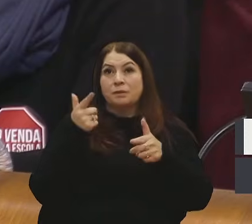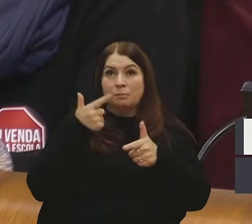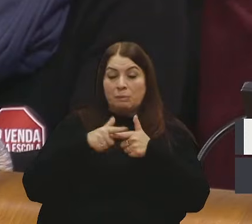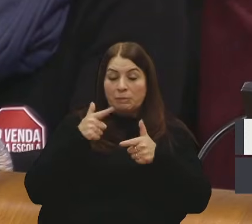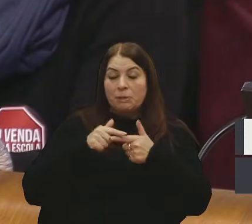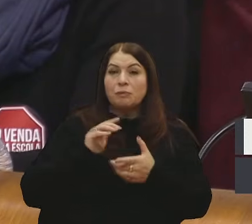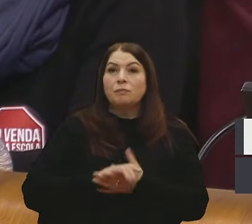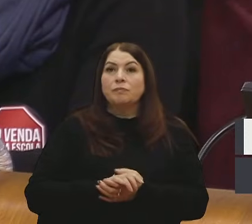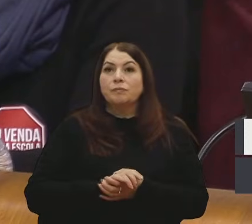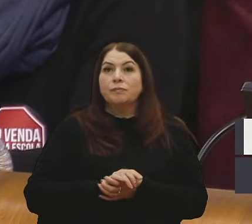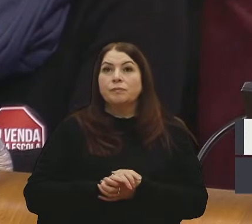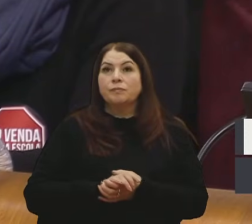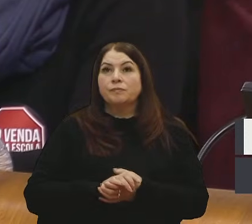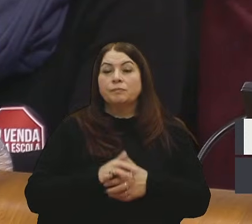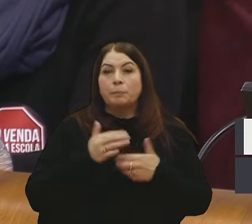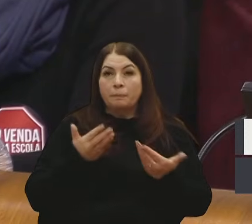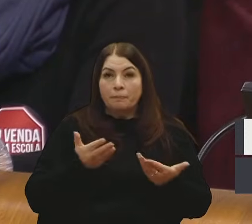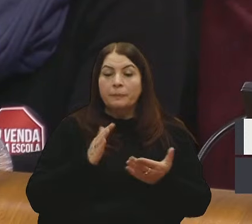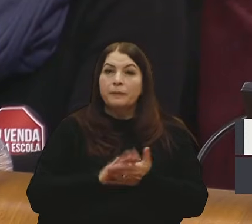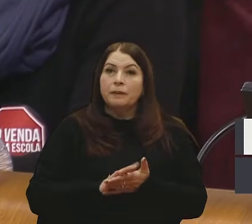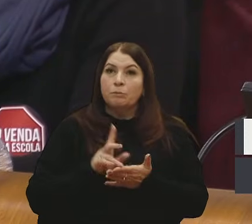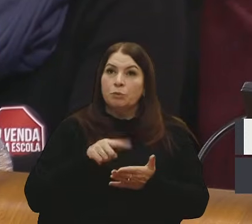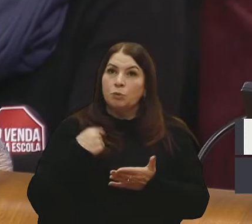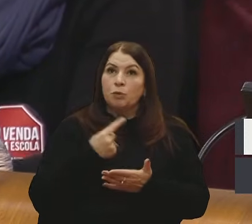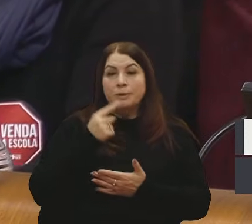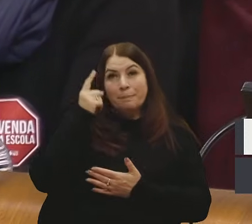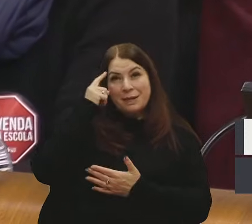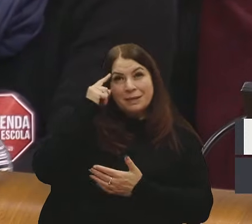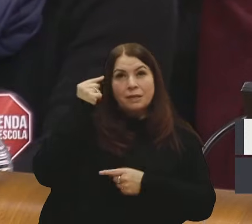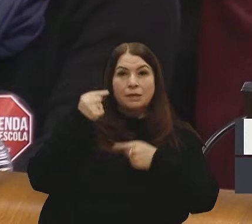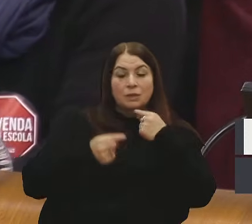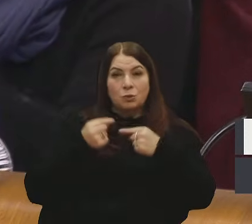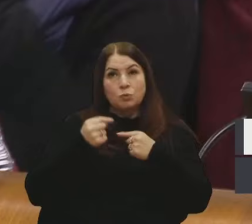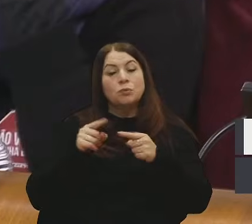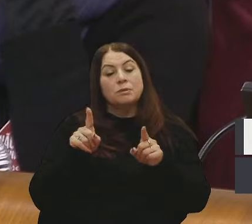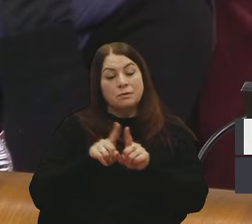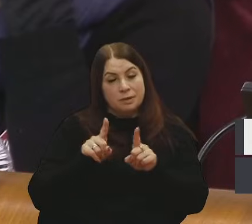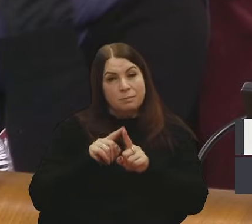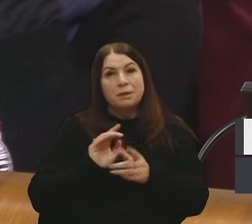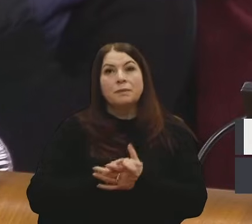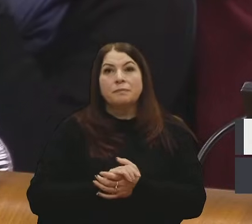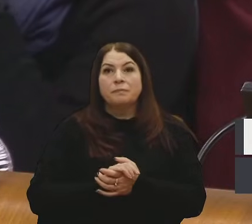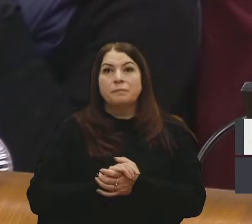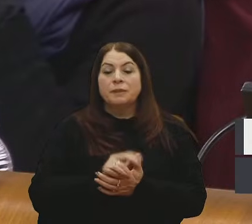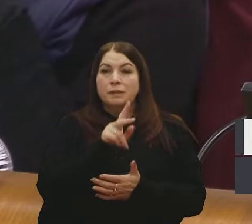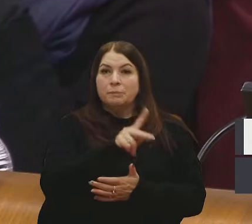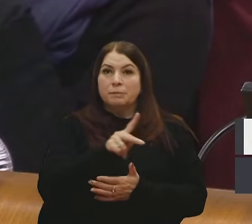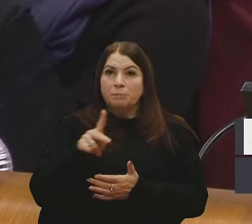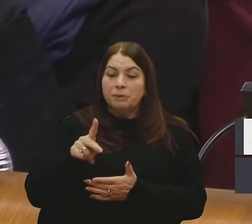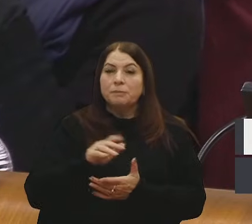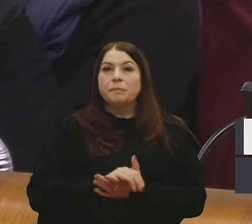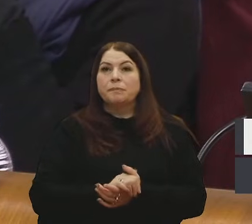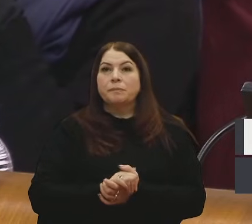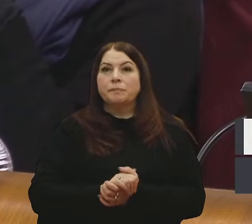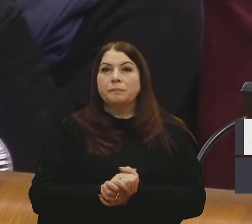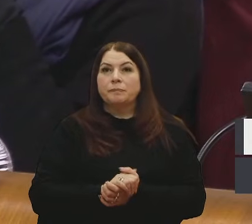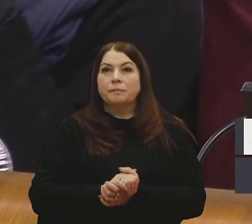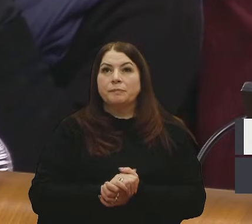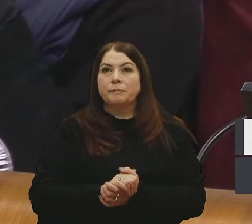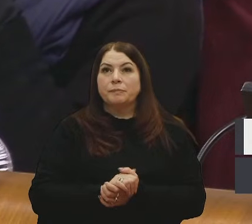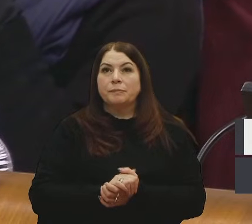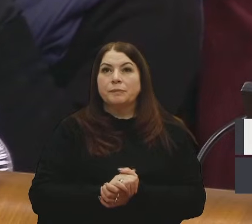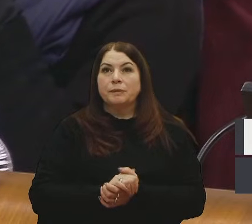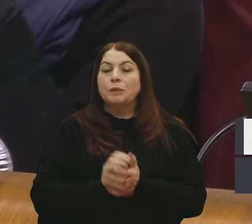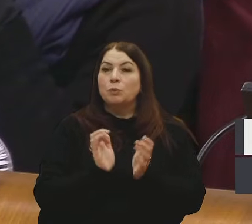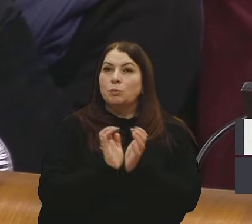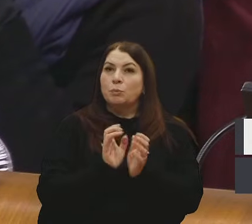problemáticas. Então, cabe nós pensarmos e discutirmos também as PPPs na rede